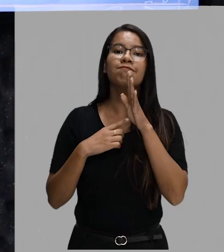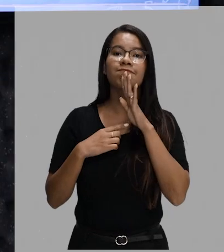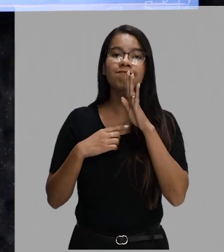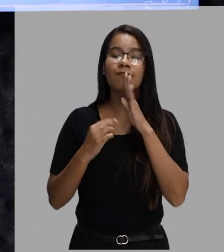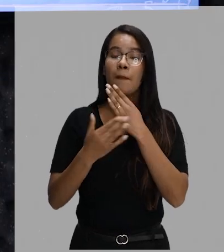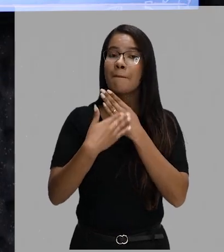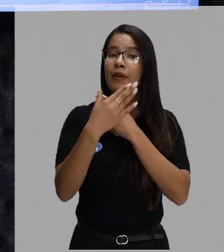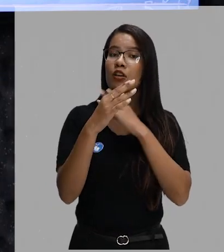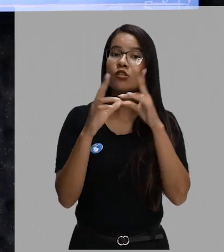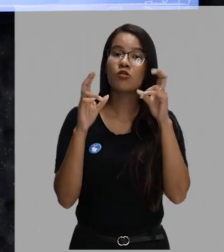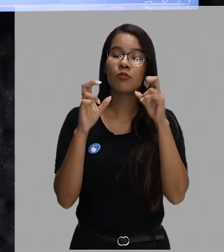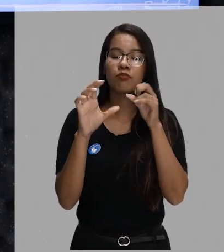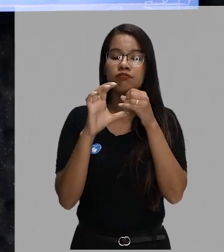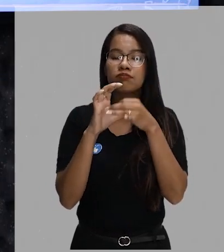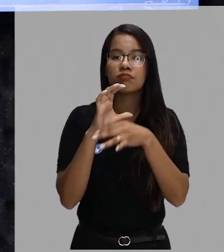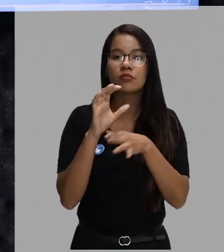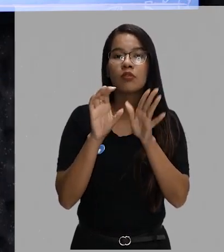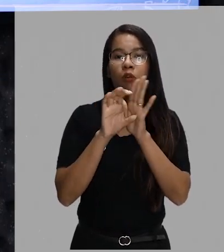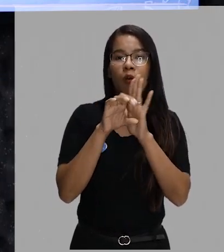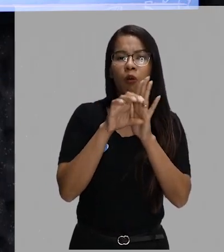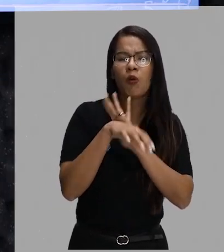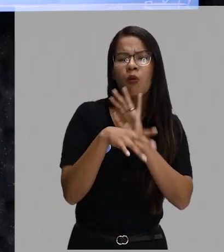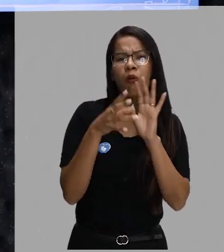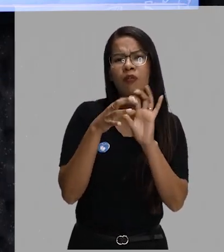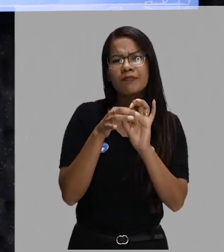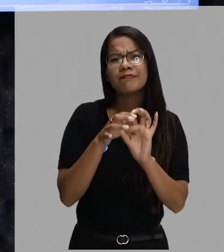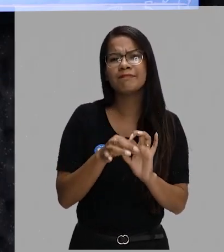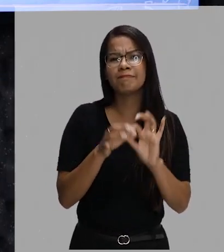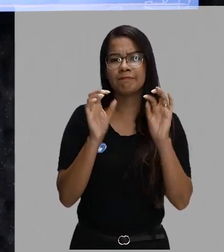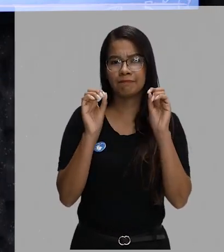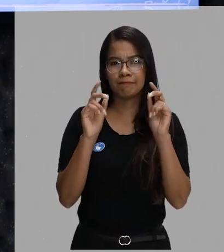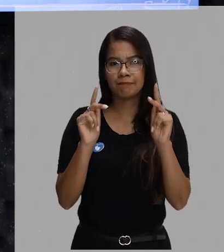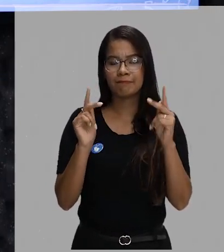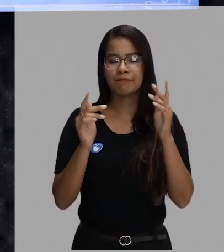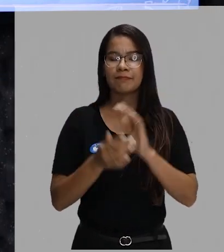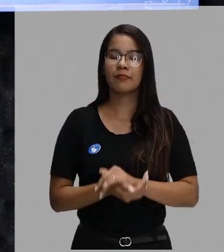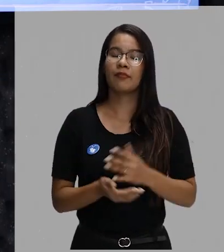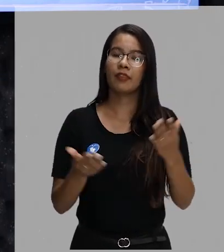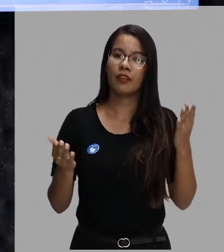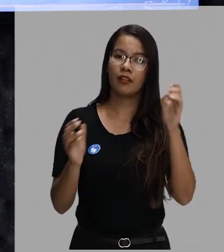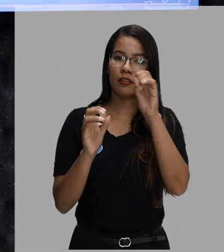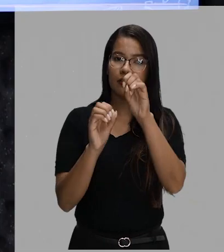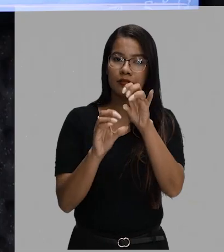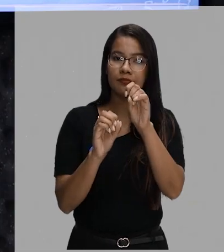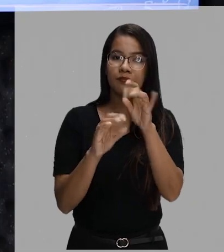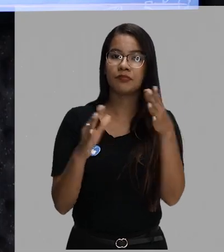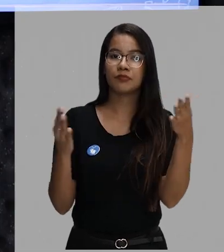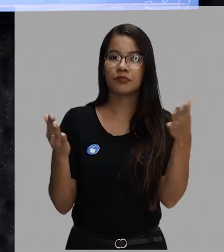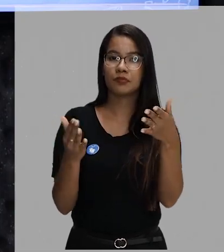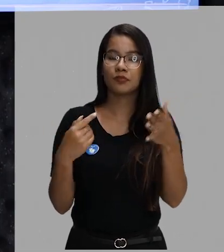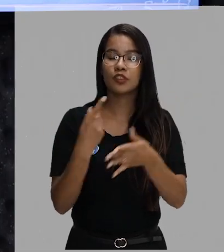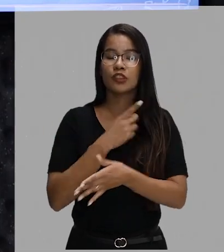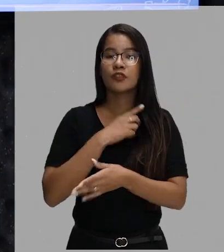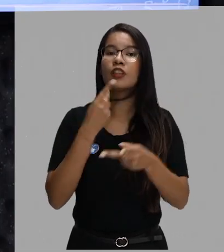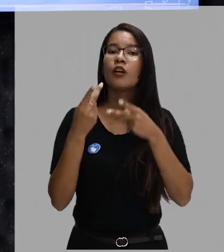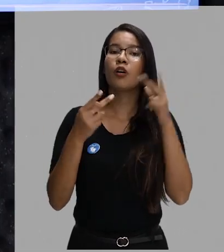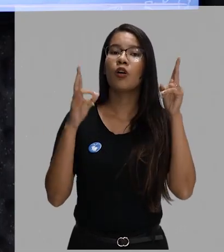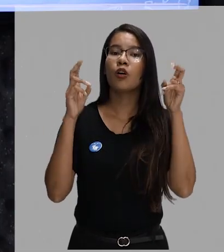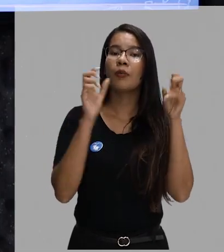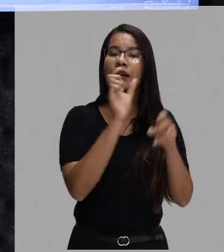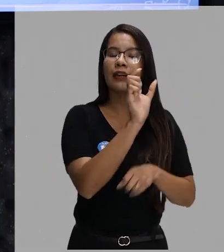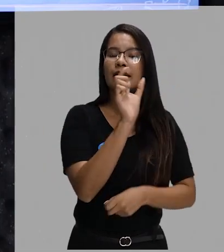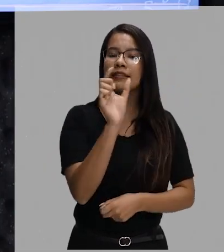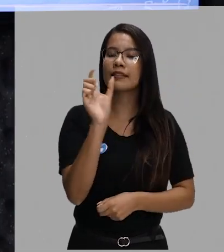aulas futuramente a gente vai estudar os tipos específicos de função. Tá? Então na aula de hoje a gente vai falar um pouco dessa